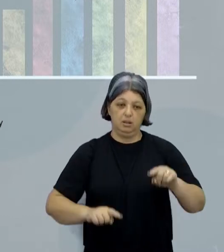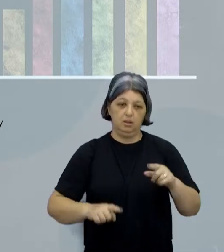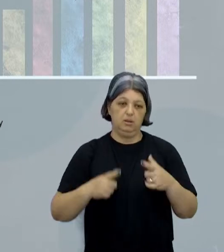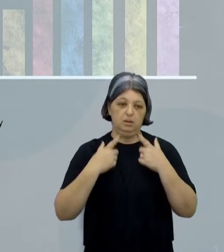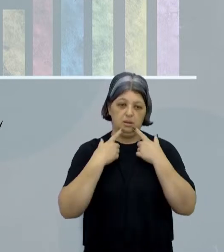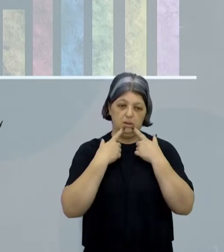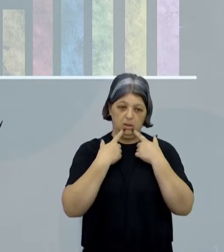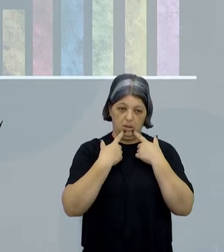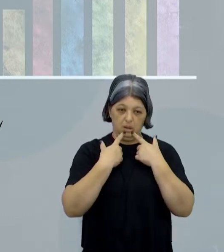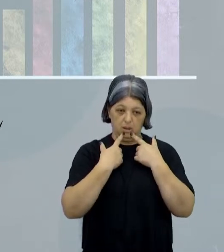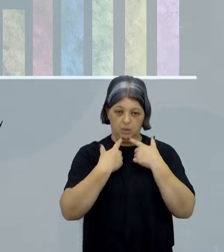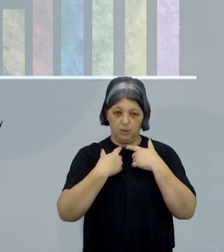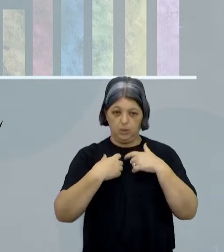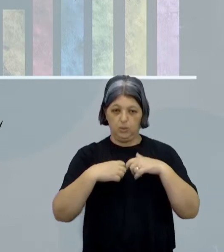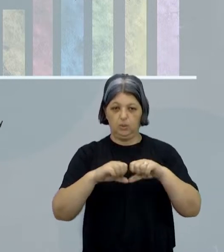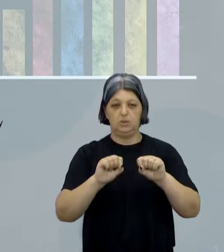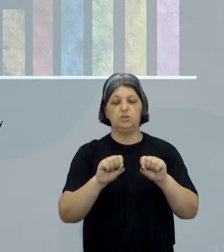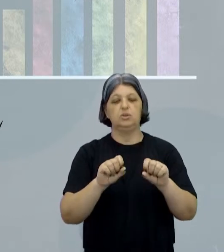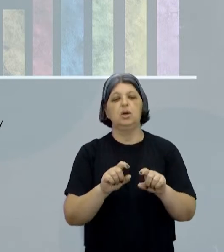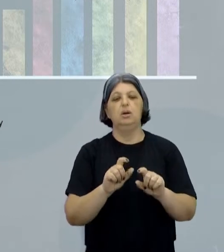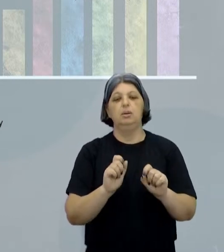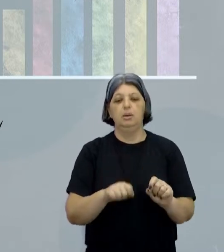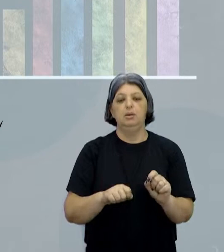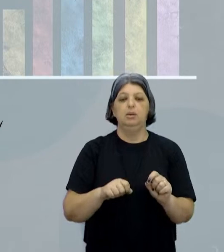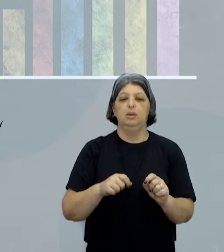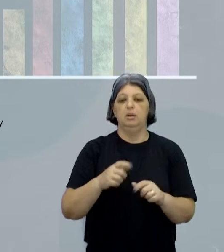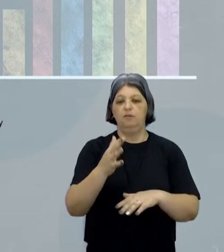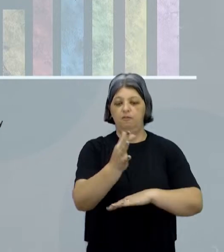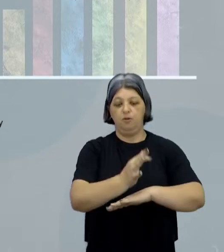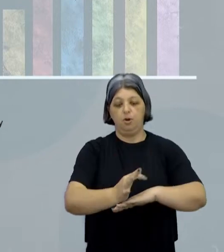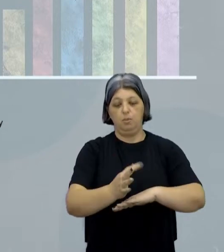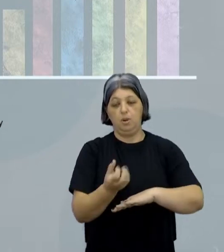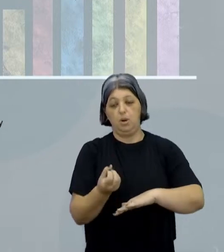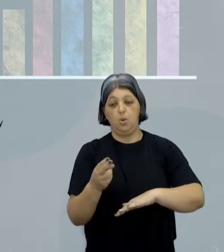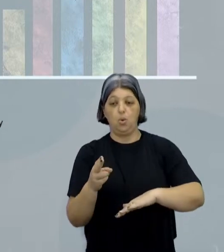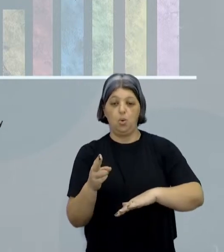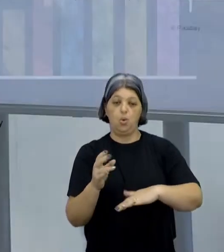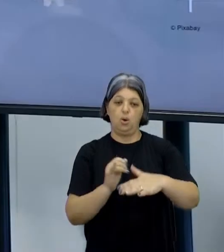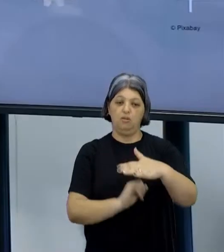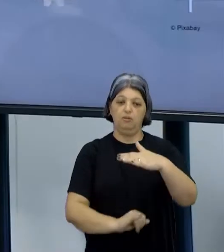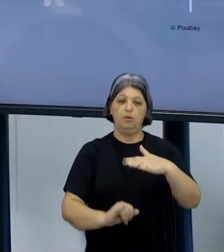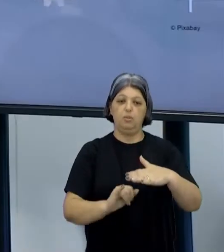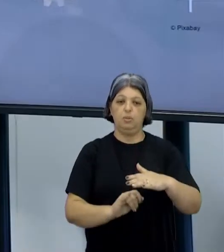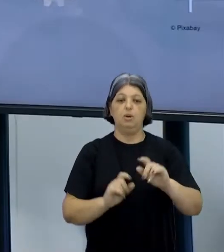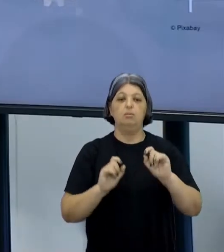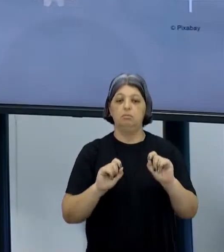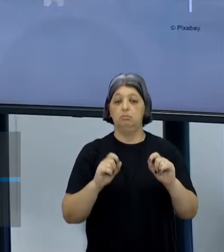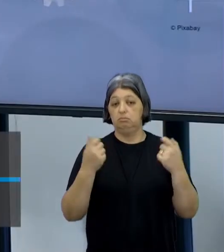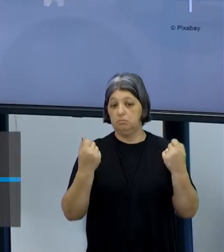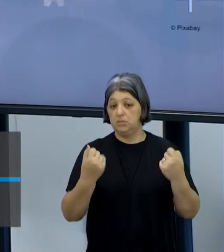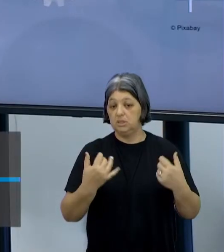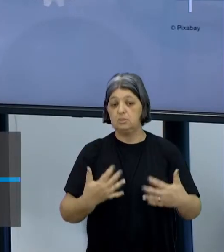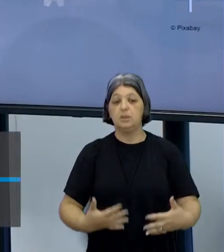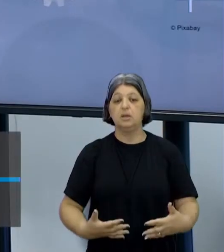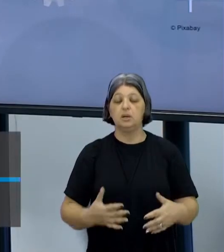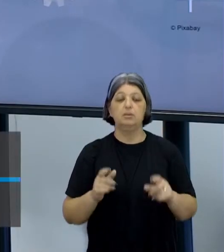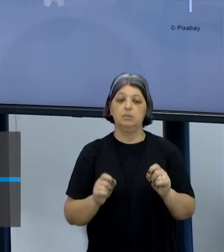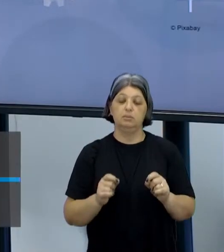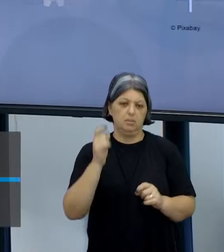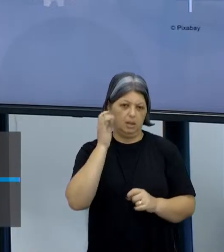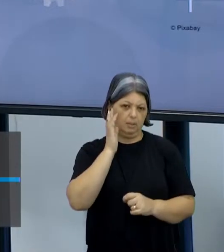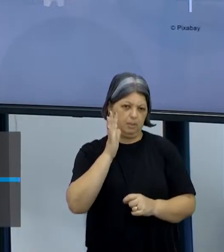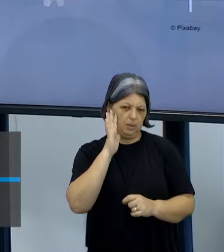sempre formal ou pode haver mudanças? Justifique sua resposta. Então, o que vocês imaginam? Então,